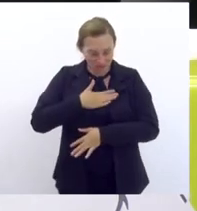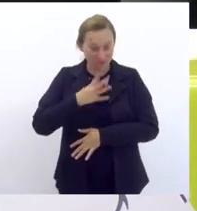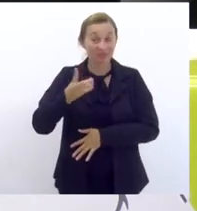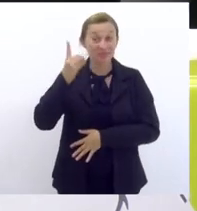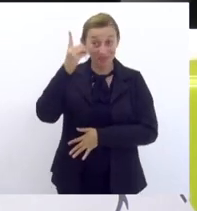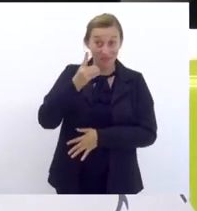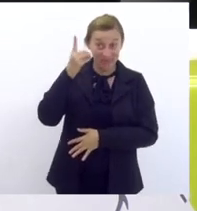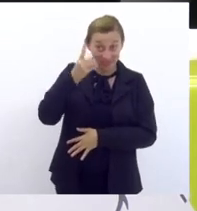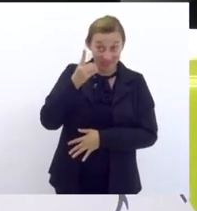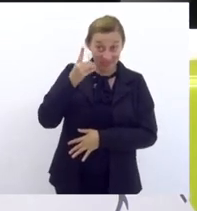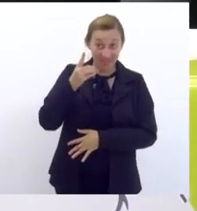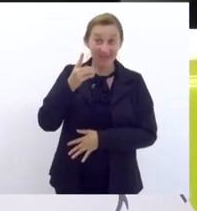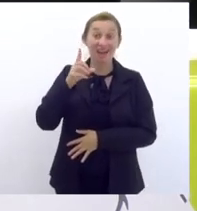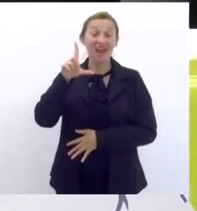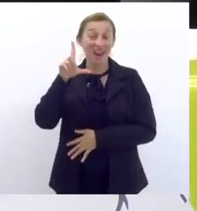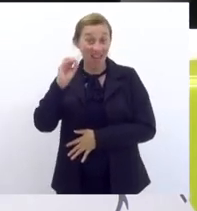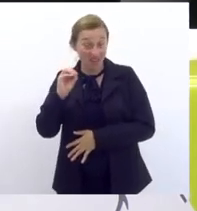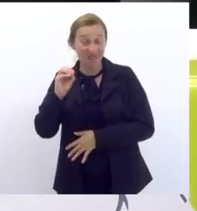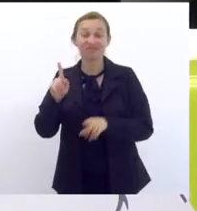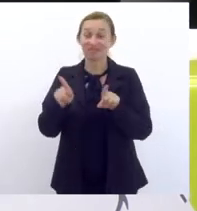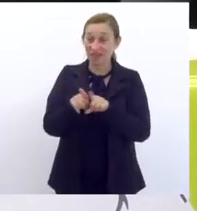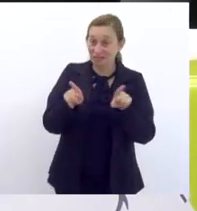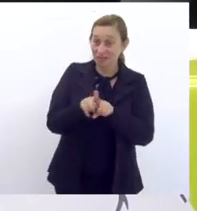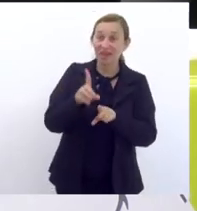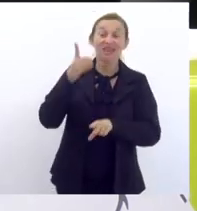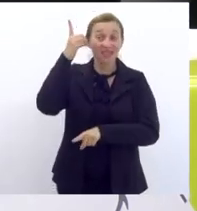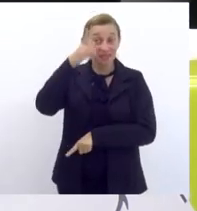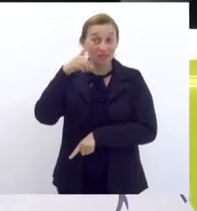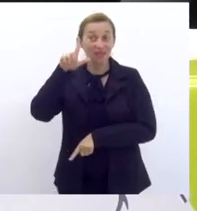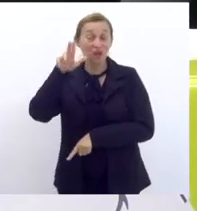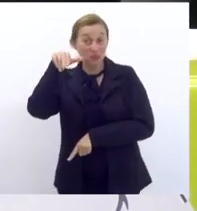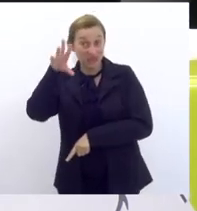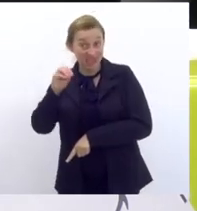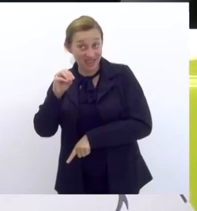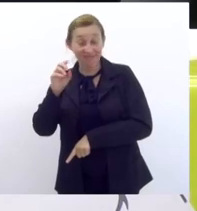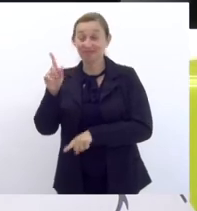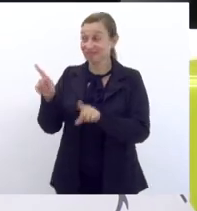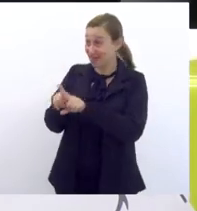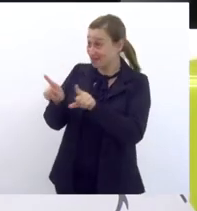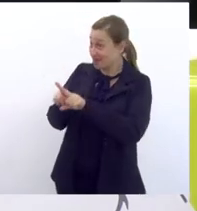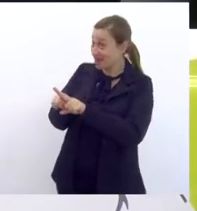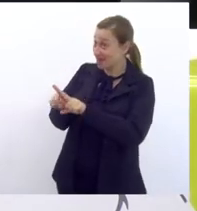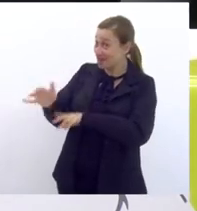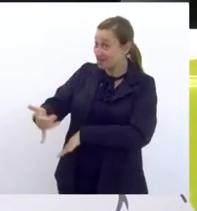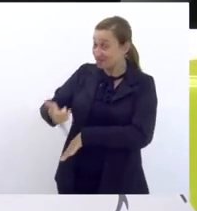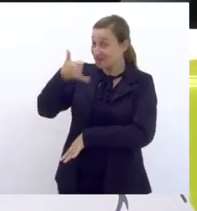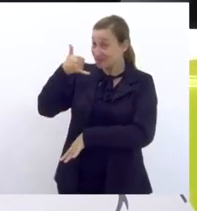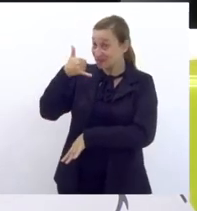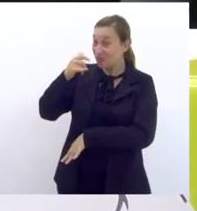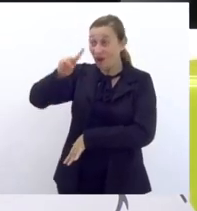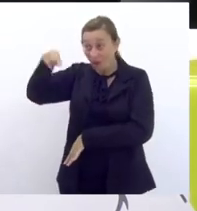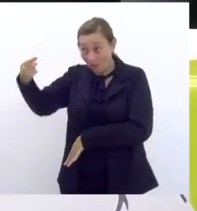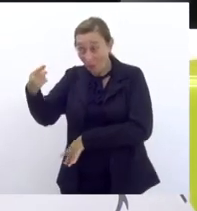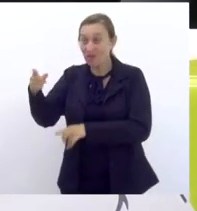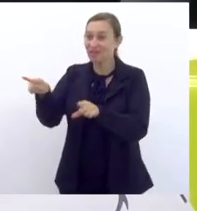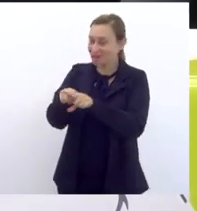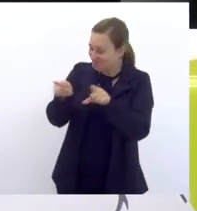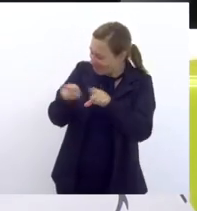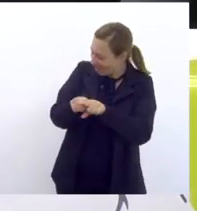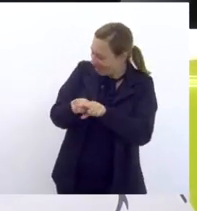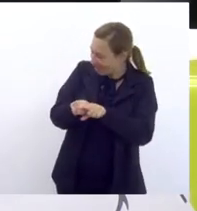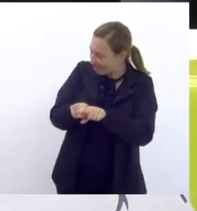deputado com deputado Léo Vieira Deputado Luciano também acabou de me ligar é outro que tá à disposição